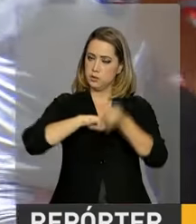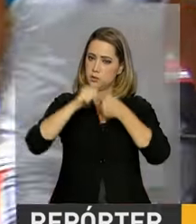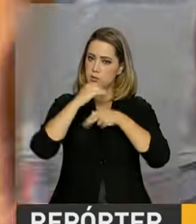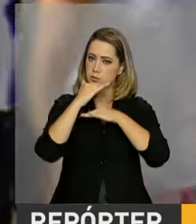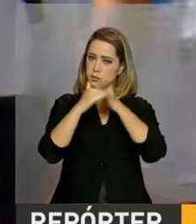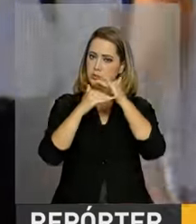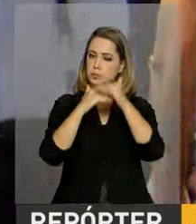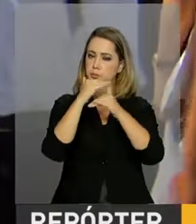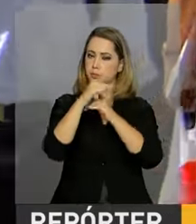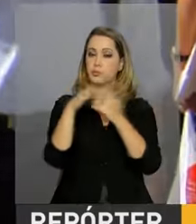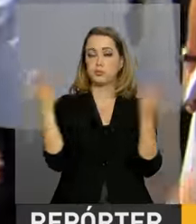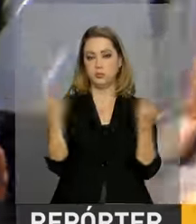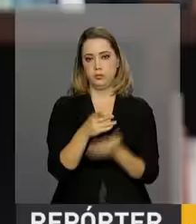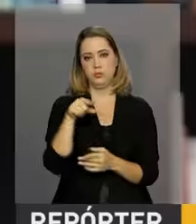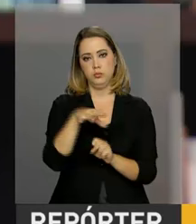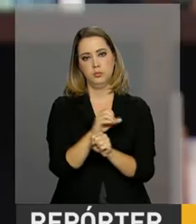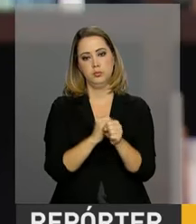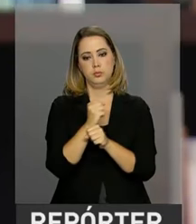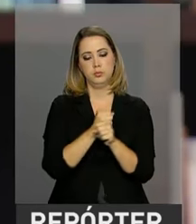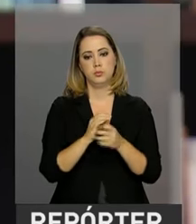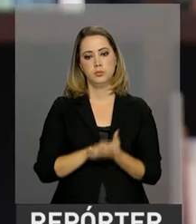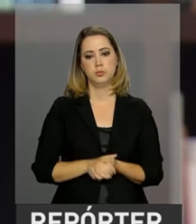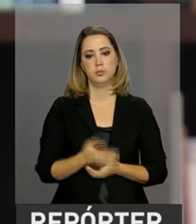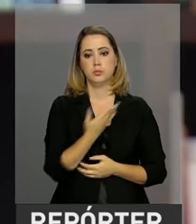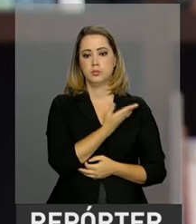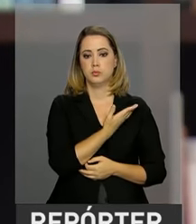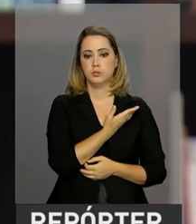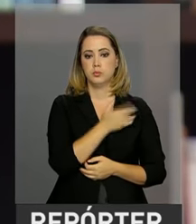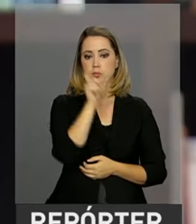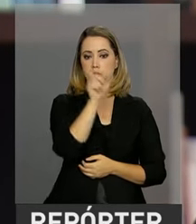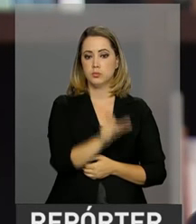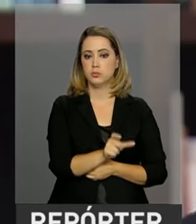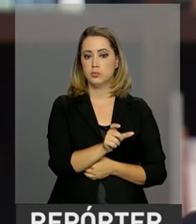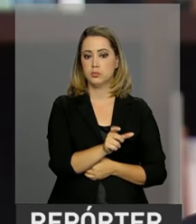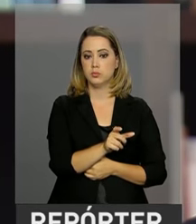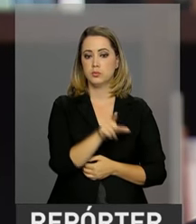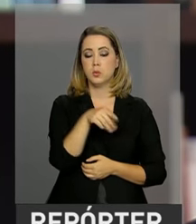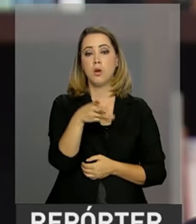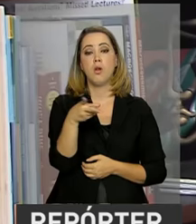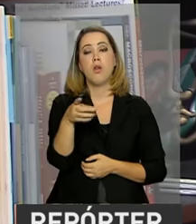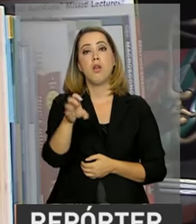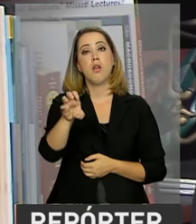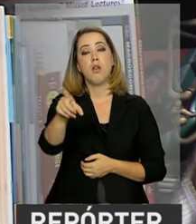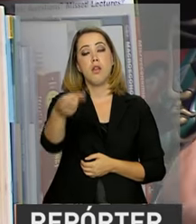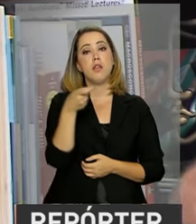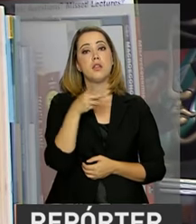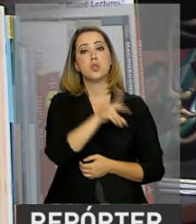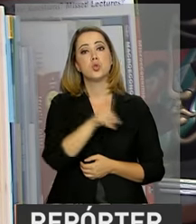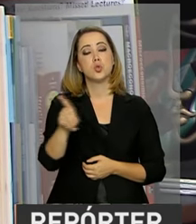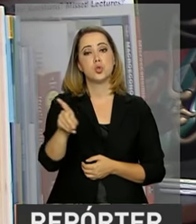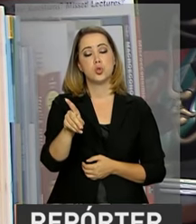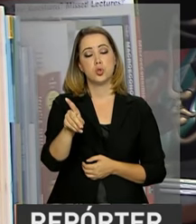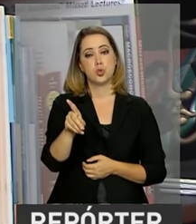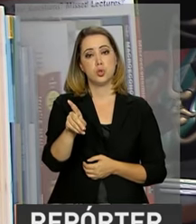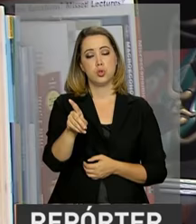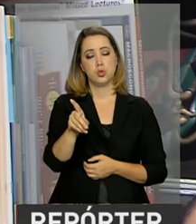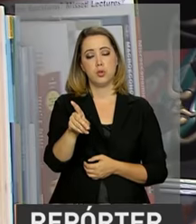brasileira em 2017 para este economista que é ex-diretor do Banco Central